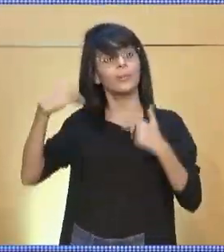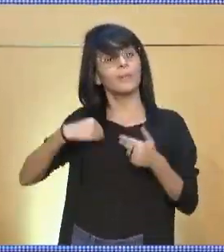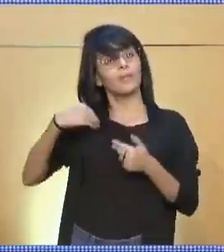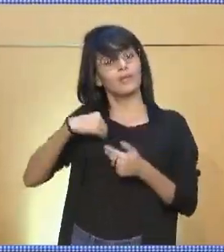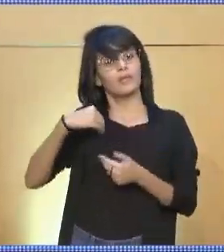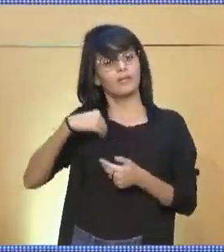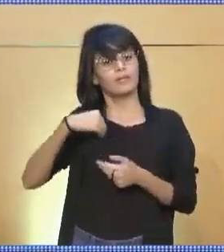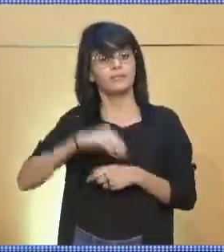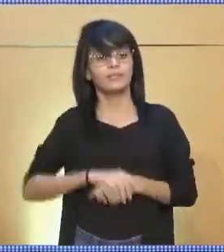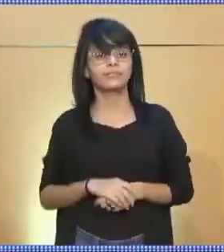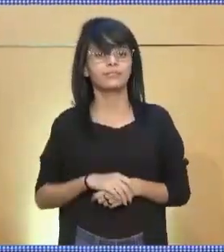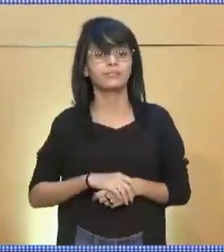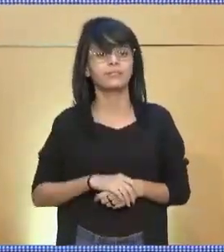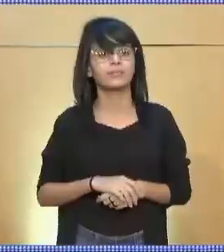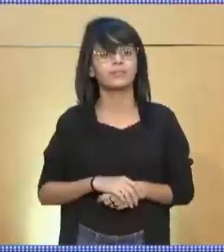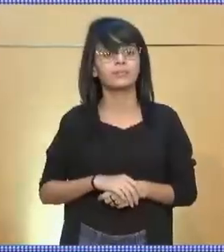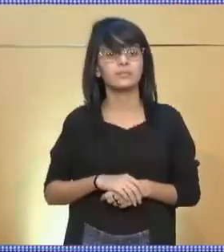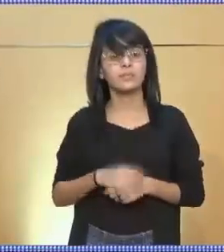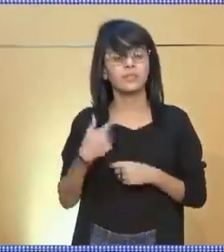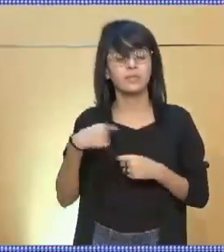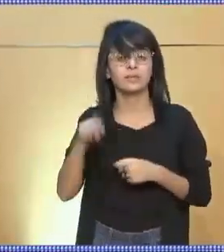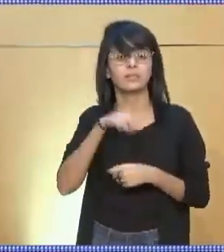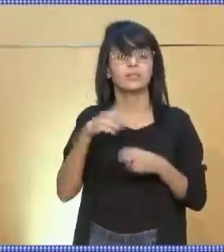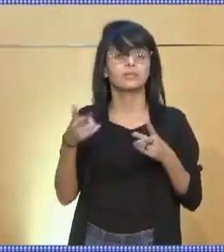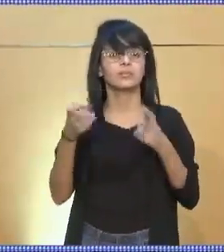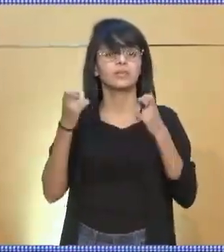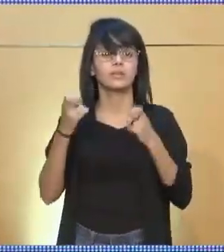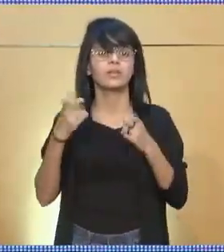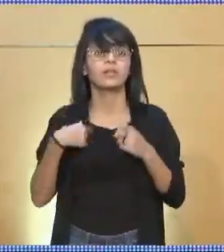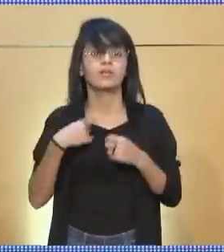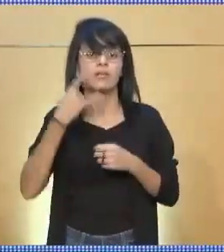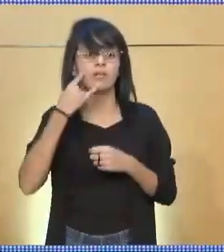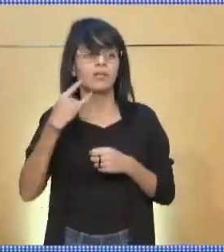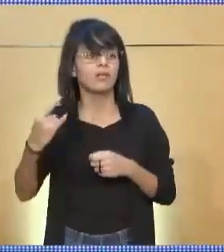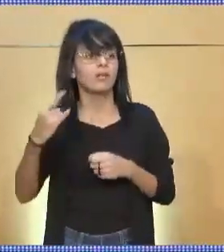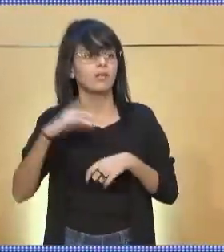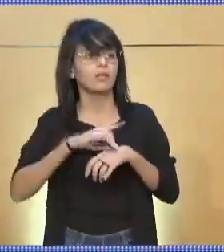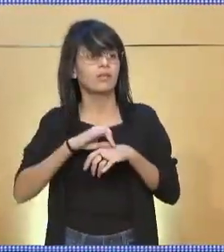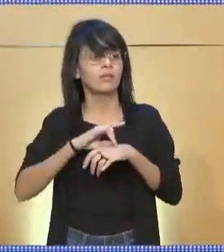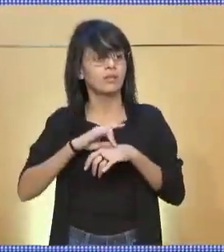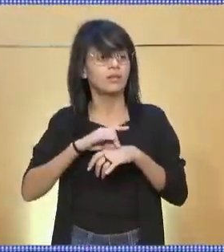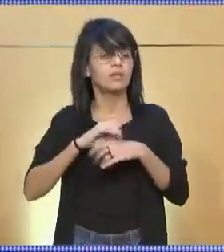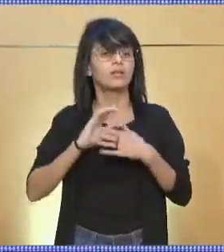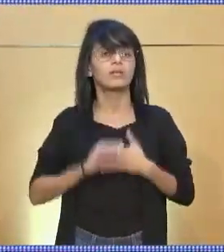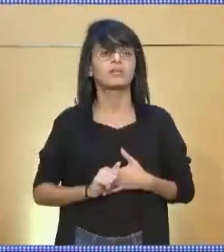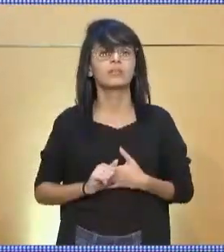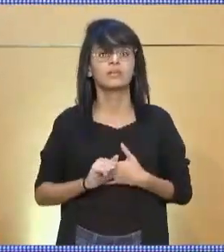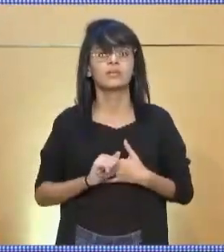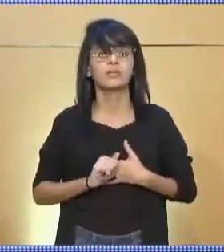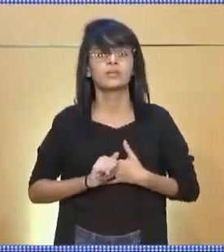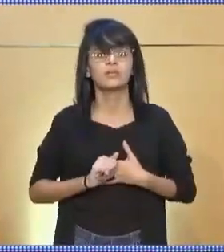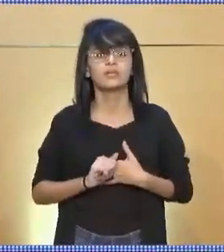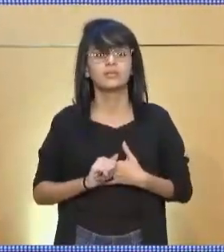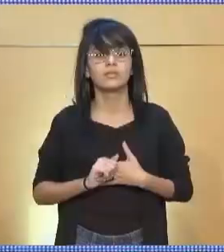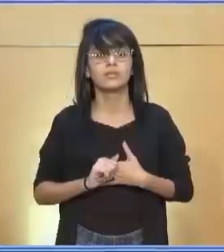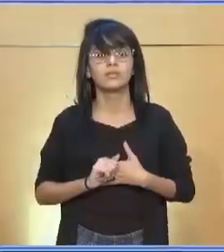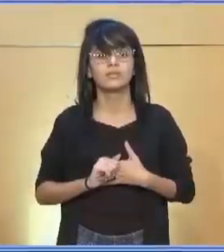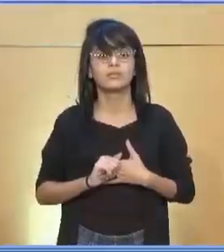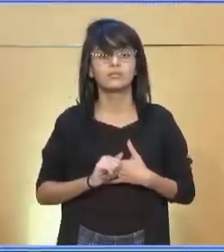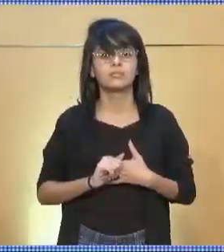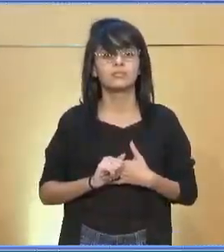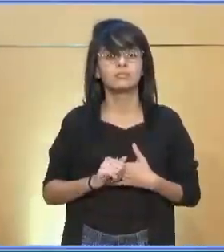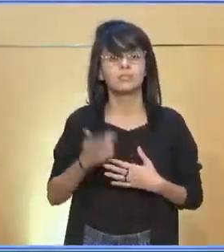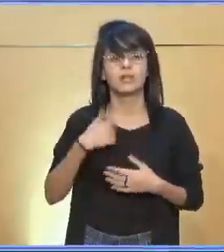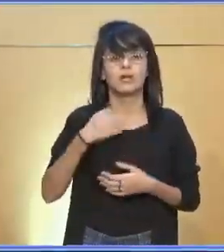observar que a concupiscência da carne, versículo 16a, a concupiscência dos olhos, que está ligada à estética, versículo